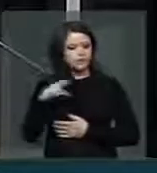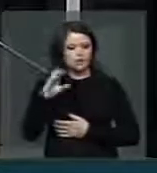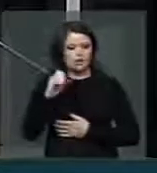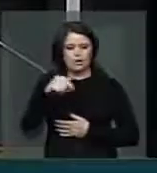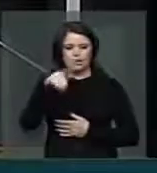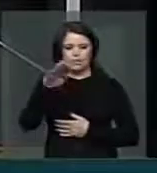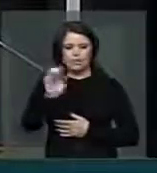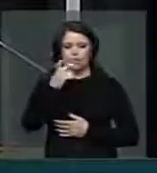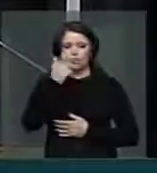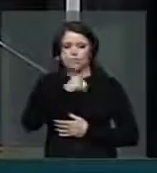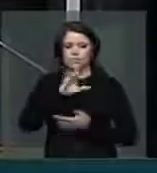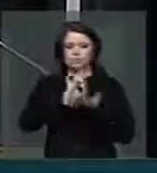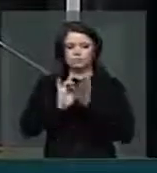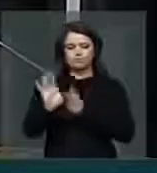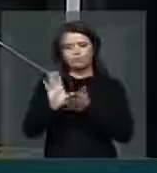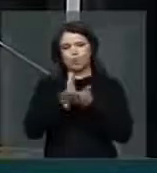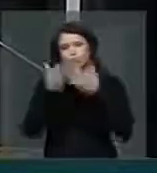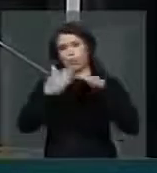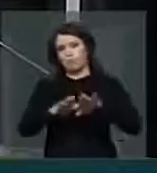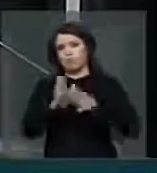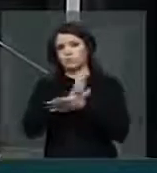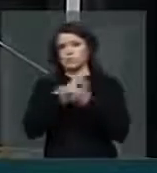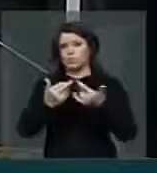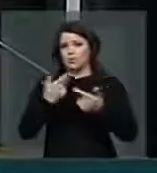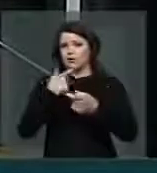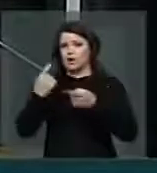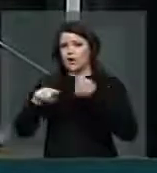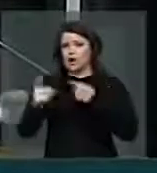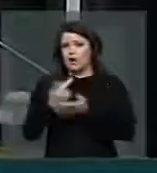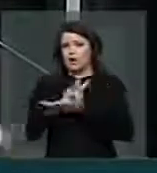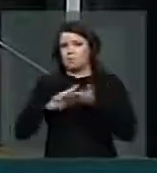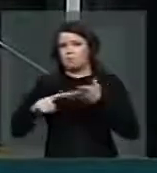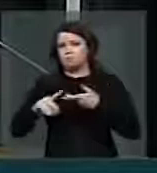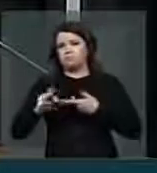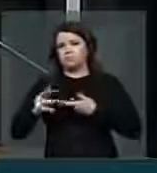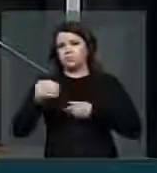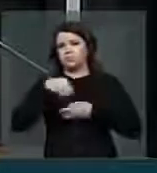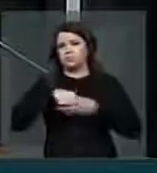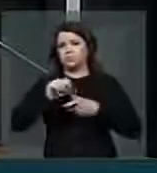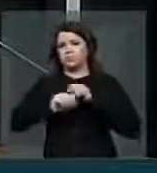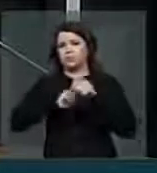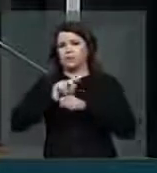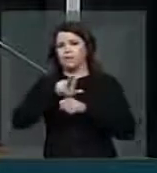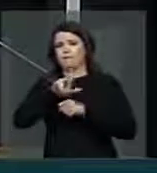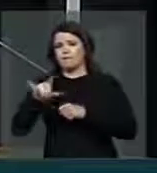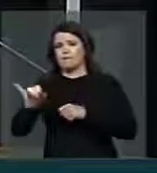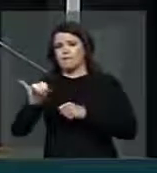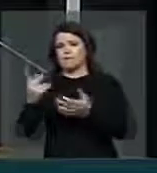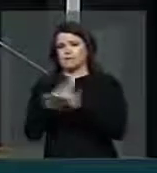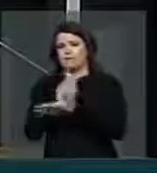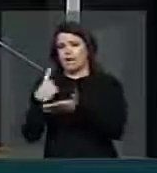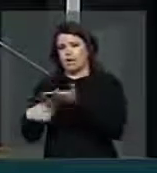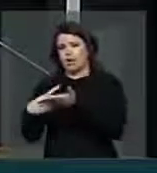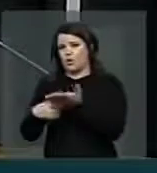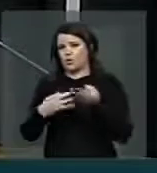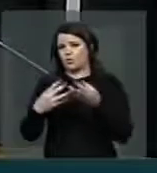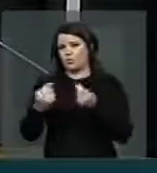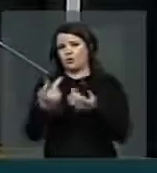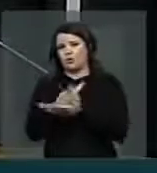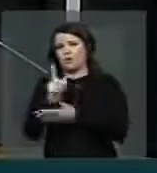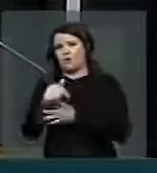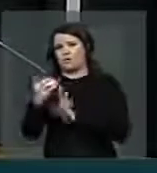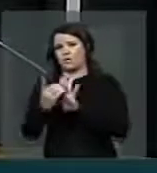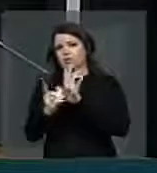possa, de alguma maneira, receber compensações dessa agressão que vai sofrer quando esse acordo, através de